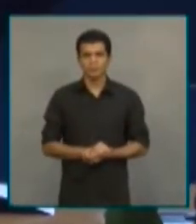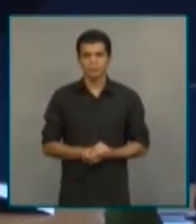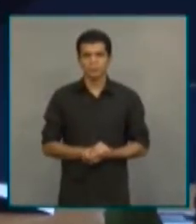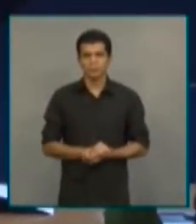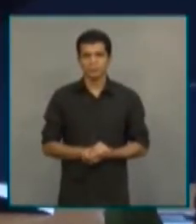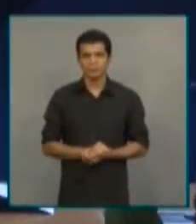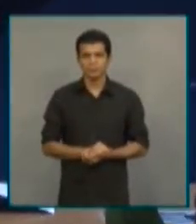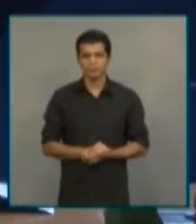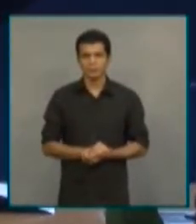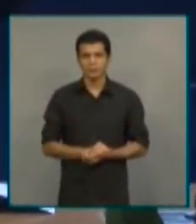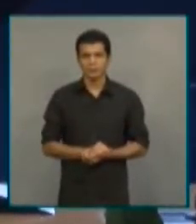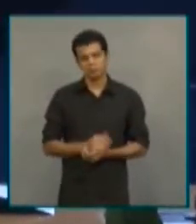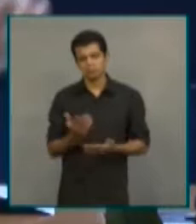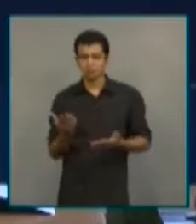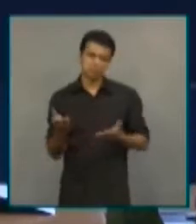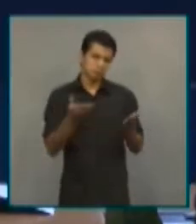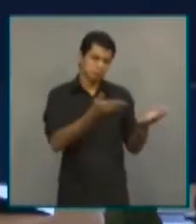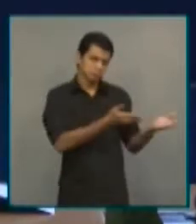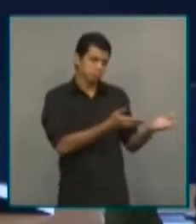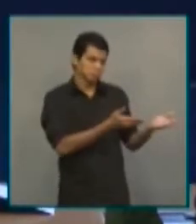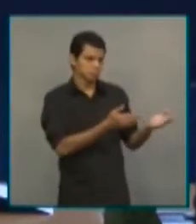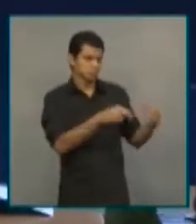Ou à esquerda, se achar melhor.